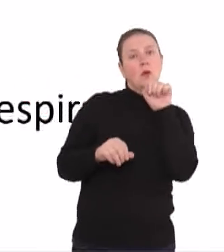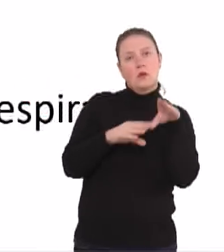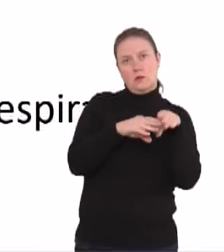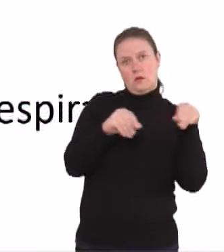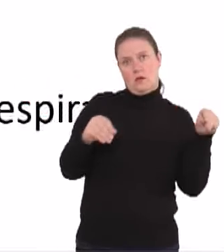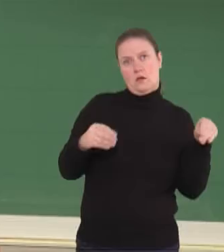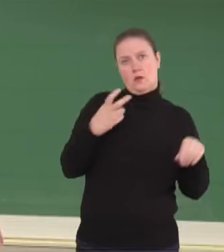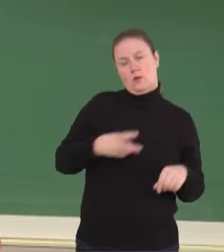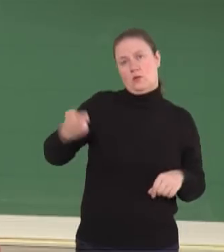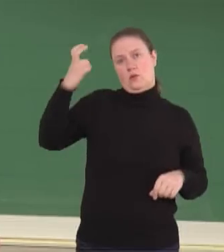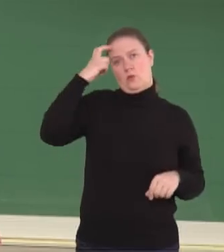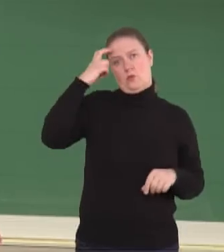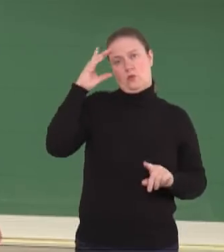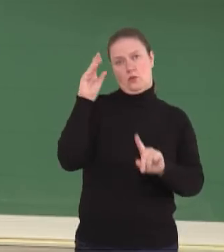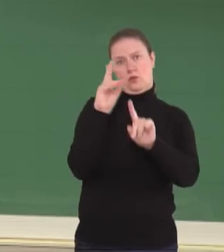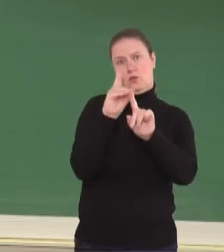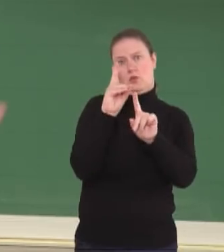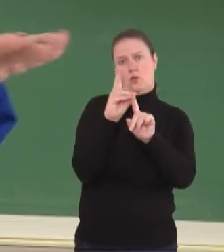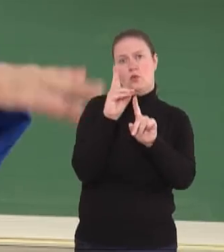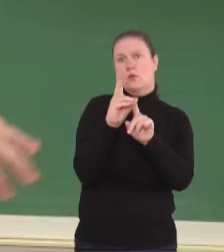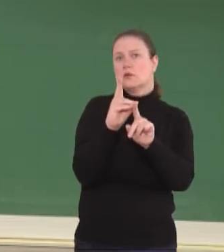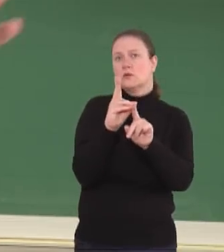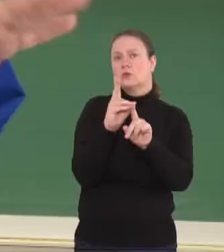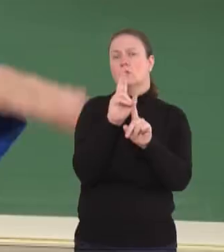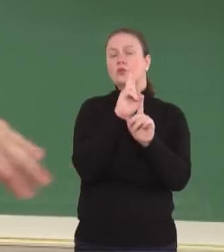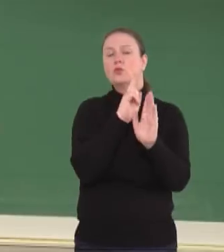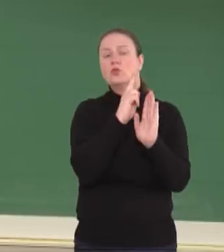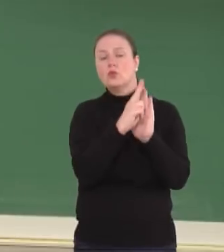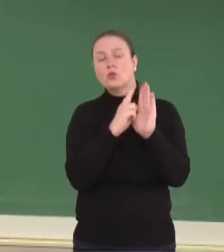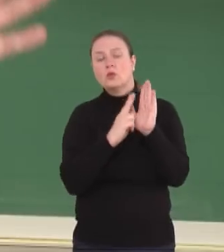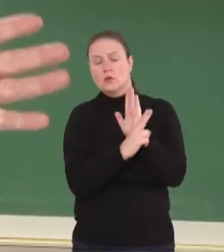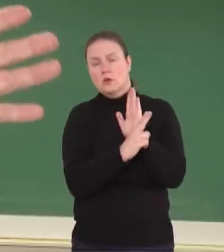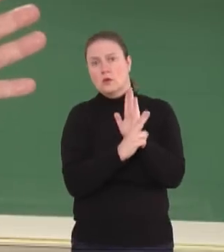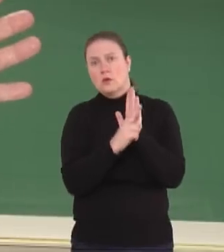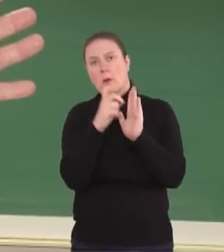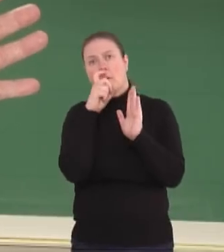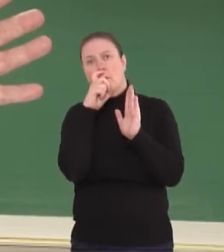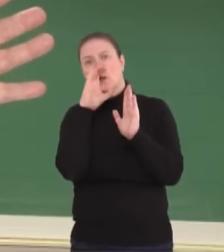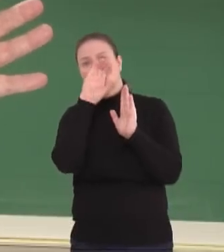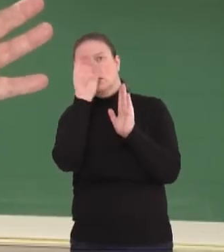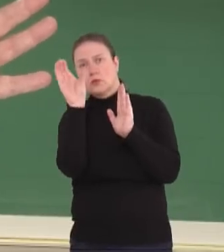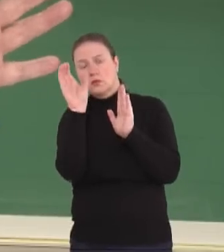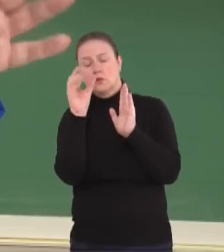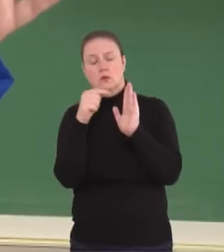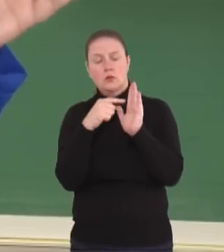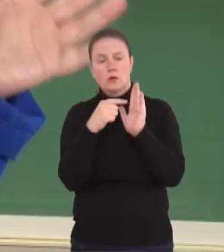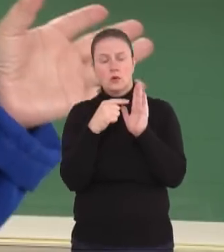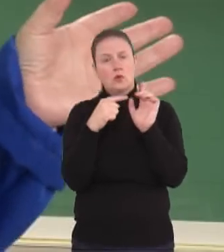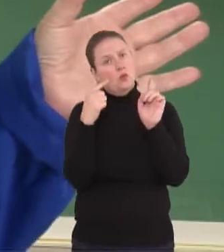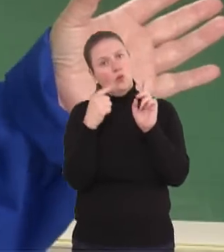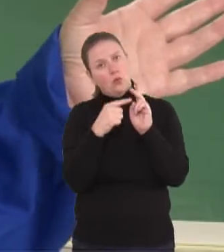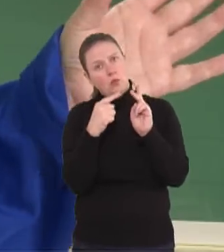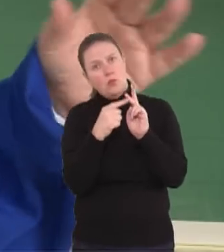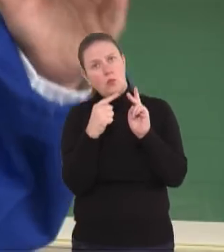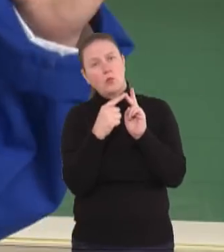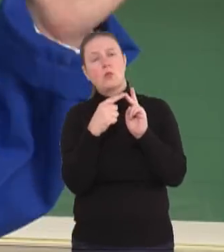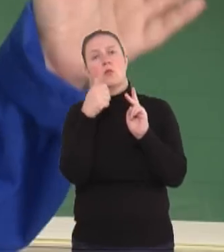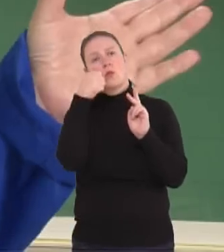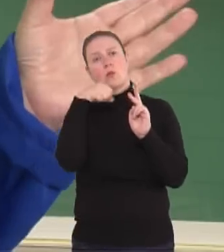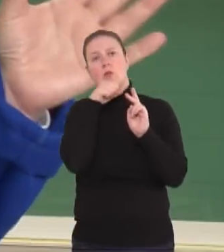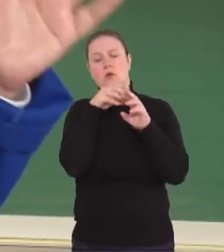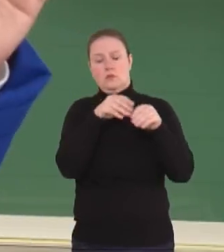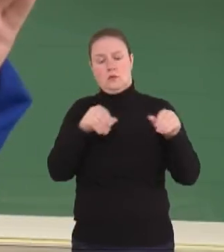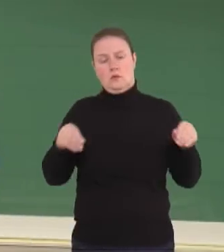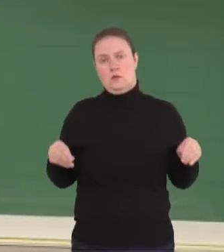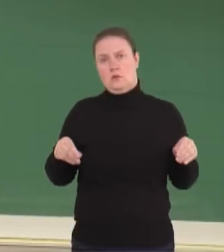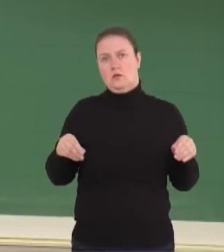cultura indígena, né? Quais eram os nomes atribuídos a essas, digamos assim, pessoas, né,